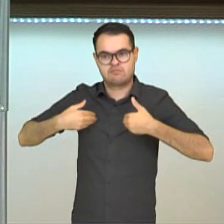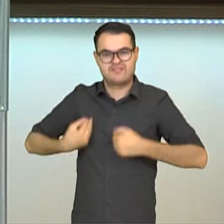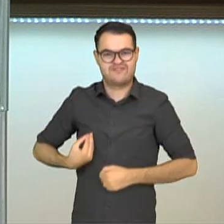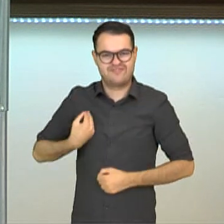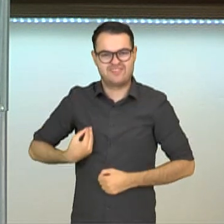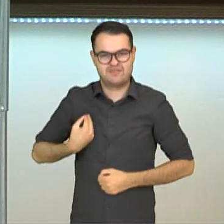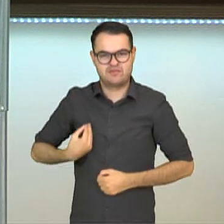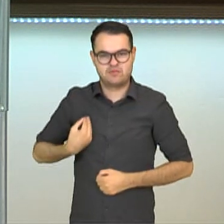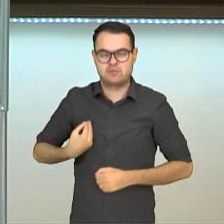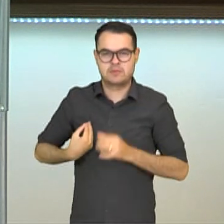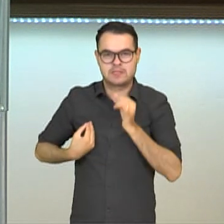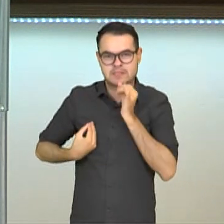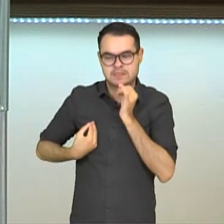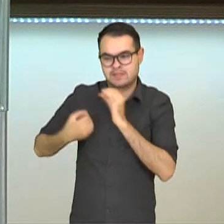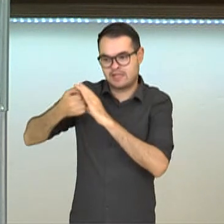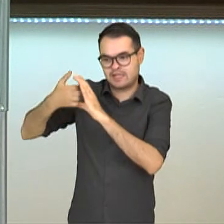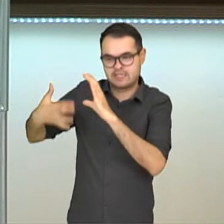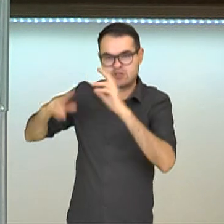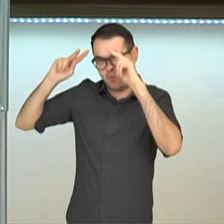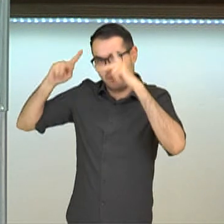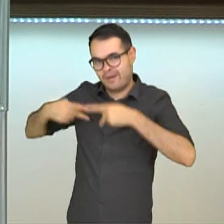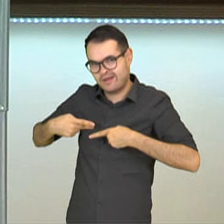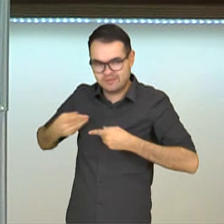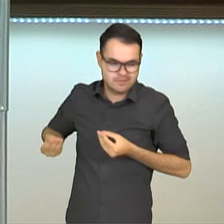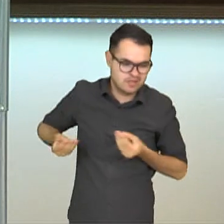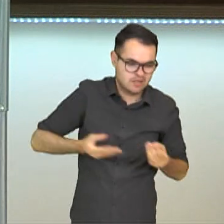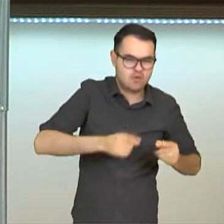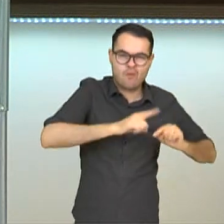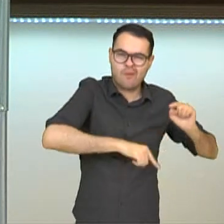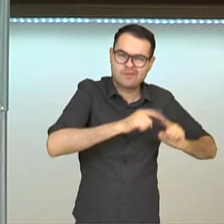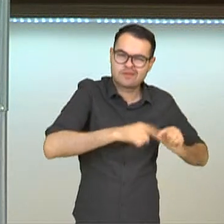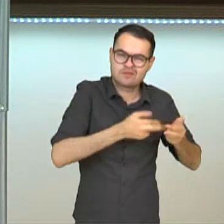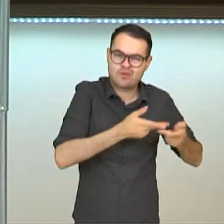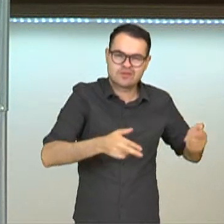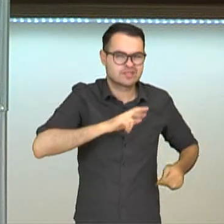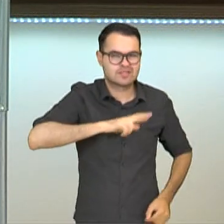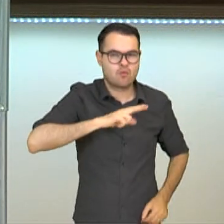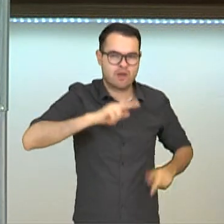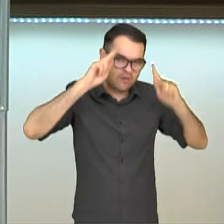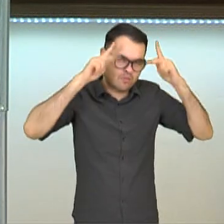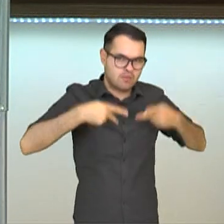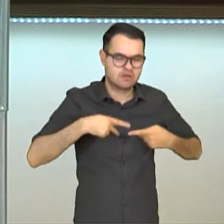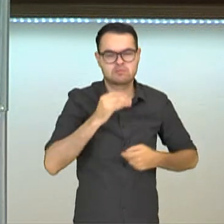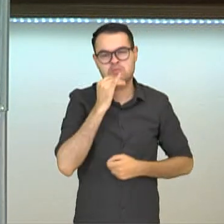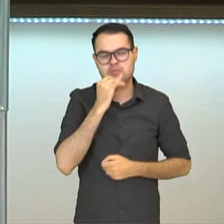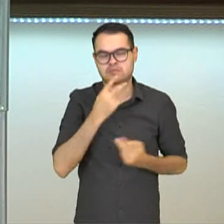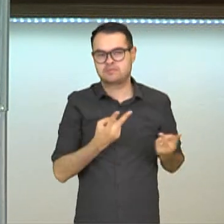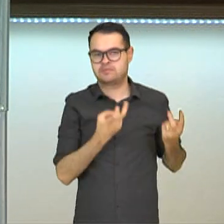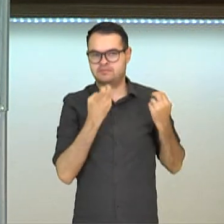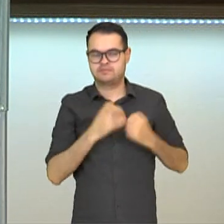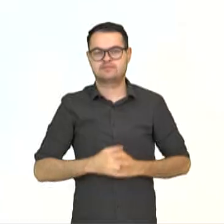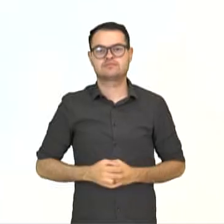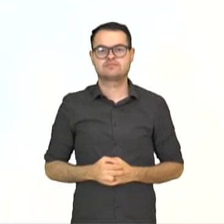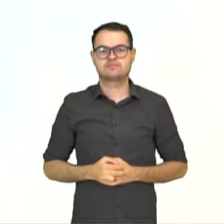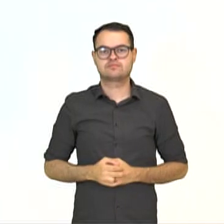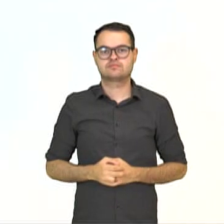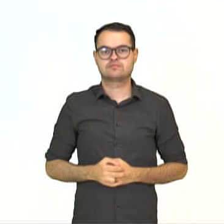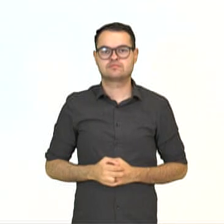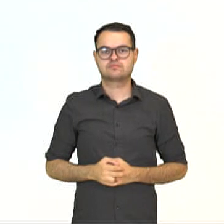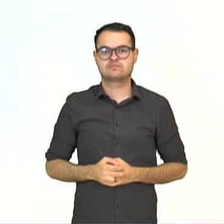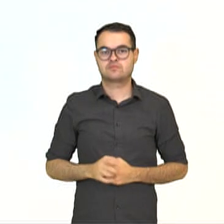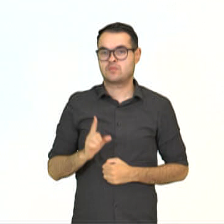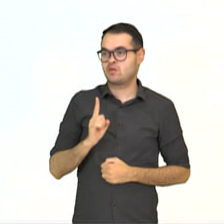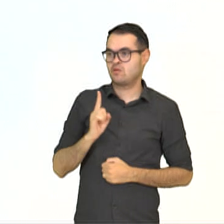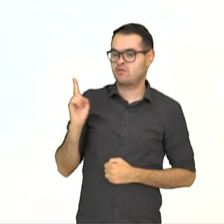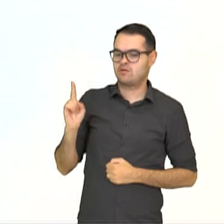eu atribuo uma característica humana para algo que não é humano. Vamos observar? Ó mar